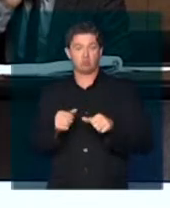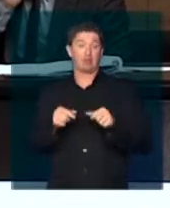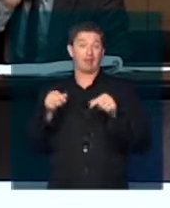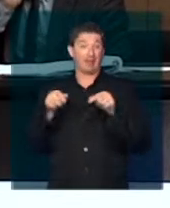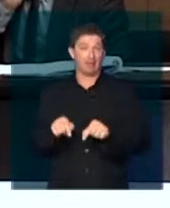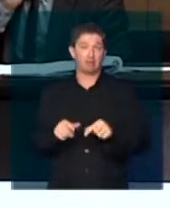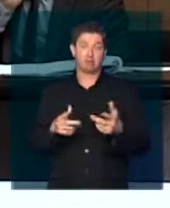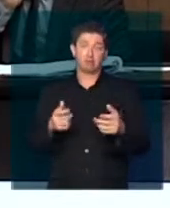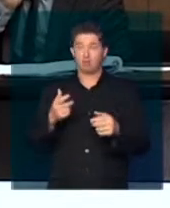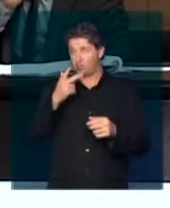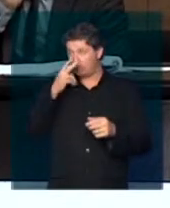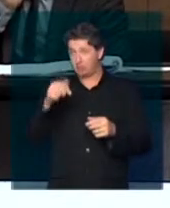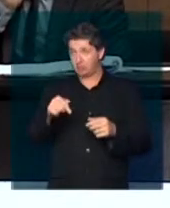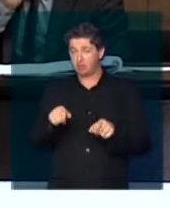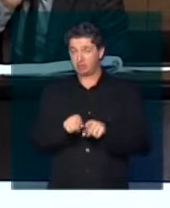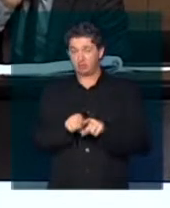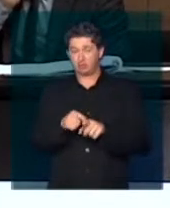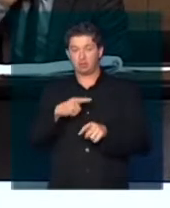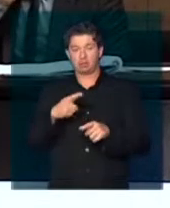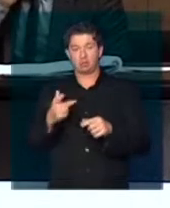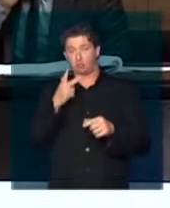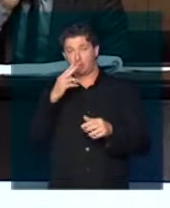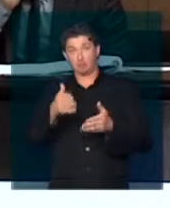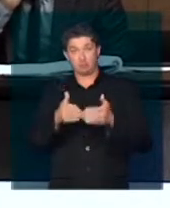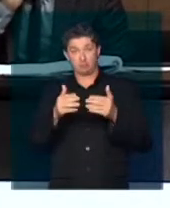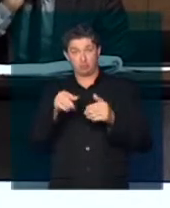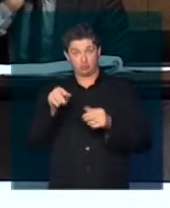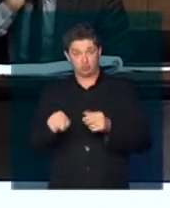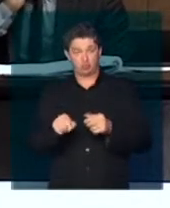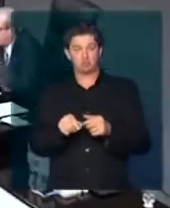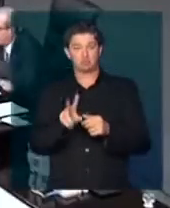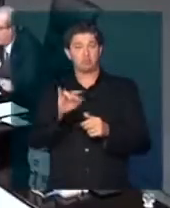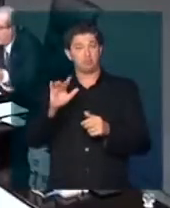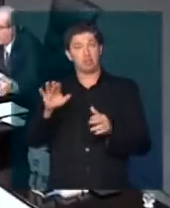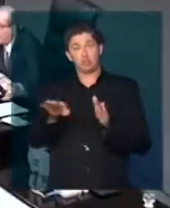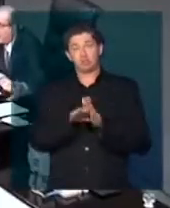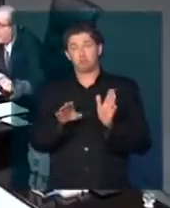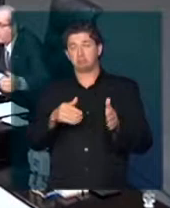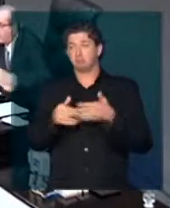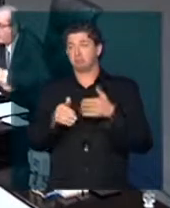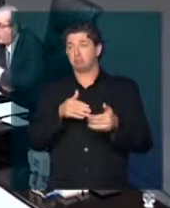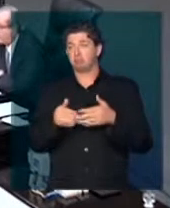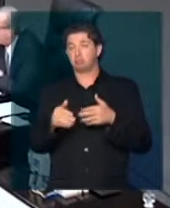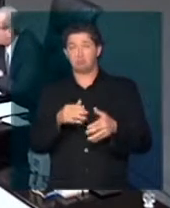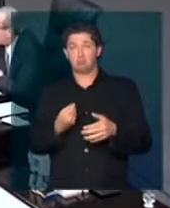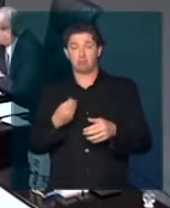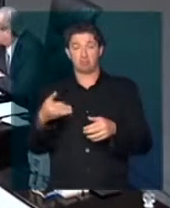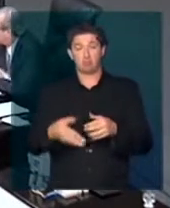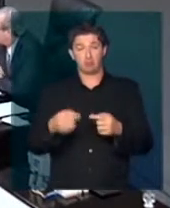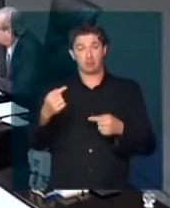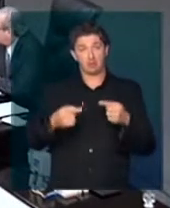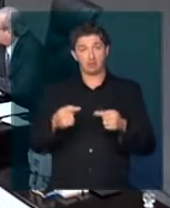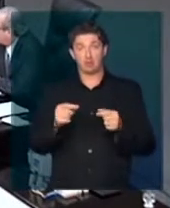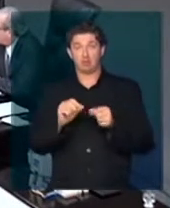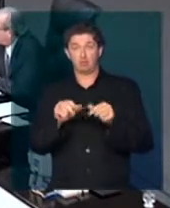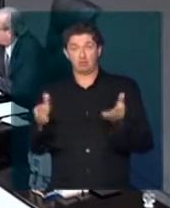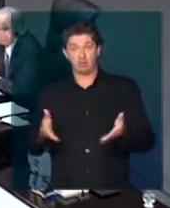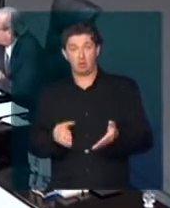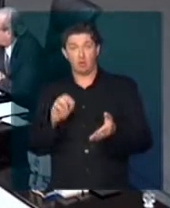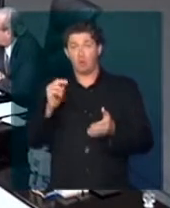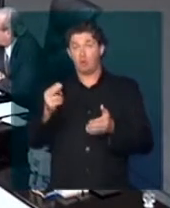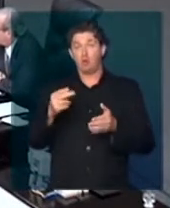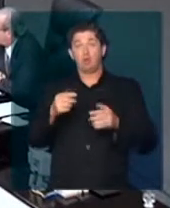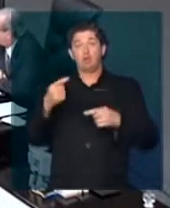vocês devem ter aqui. Eu acho que essas reivindicações devam se chegar, seja pela participação nos debates que a gente está fazendo, seja